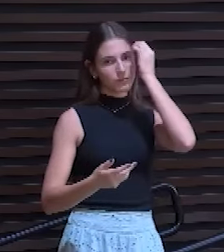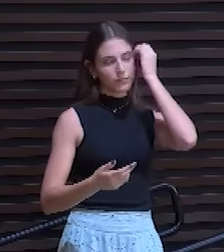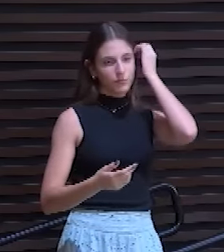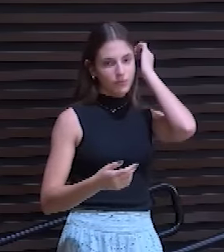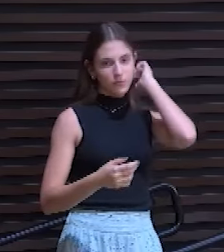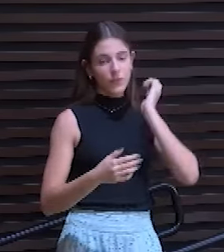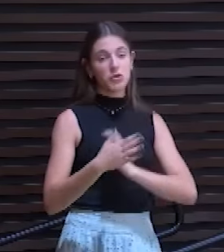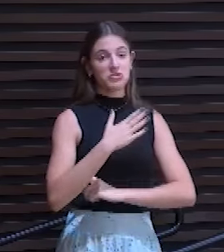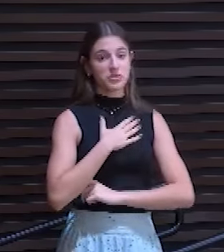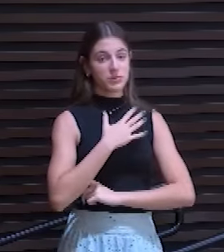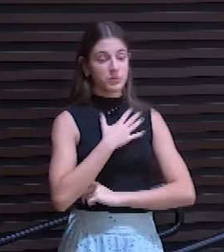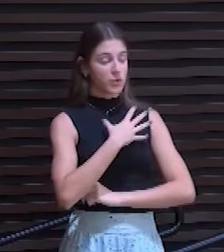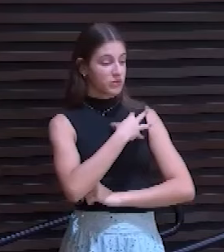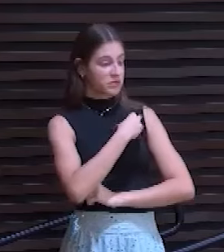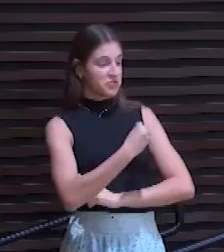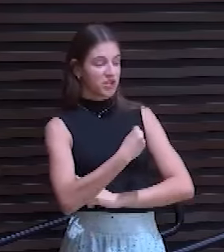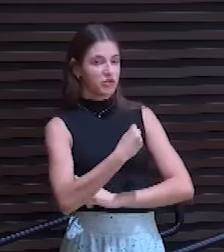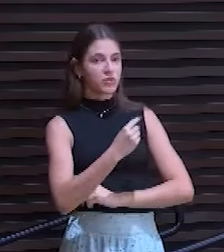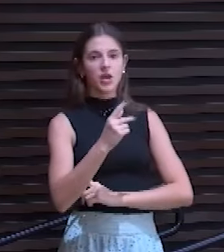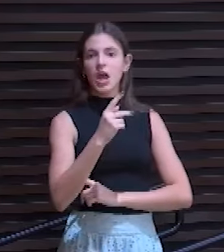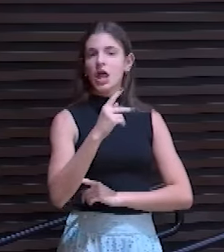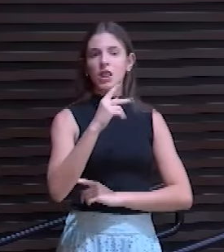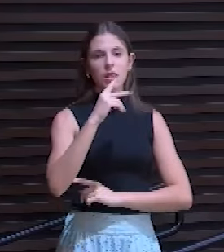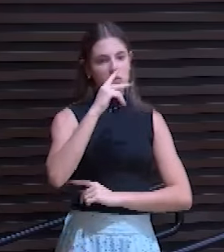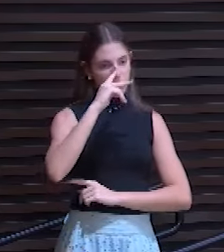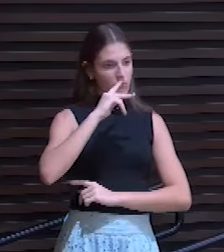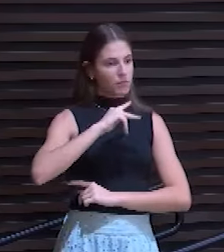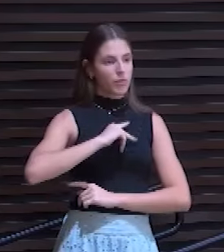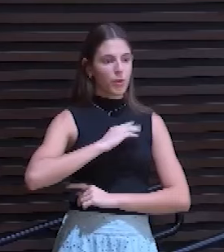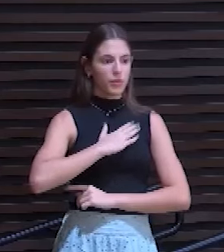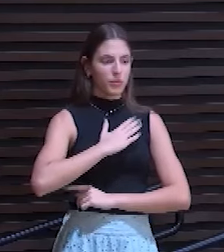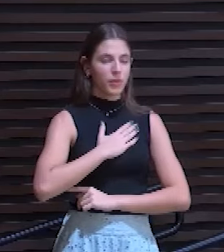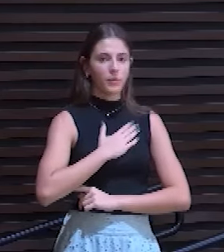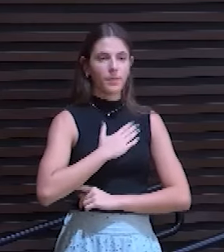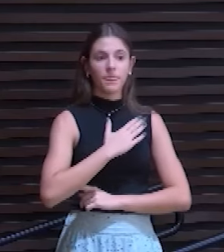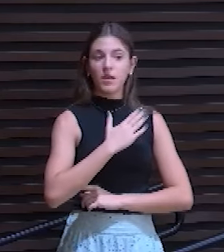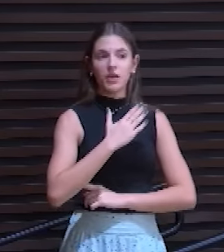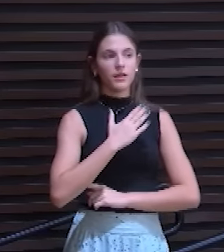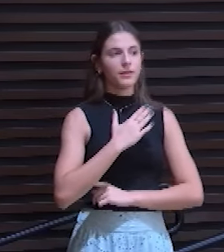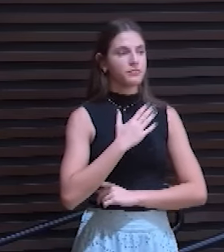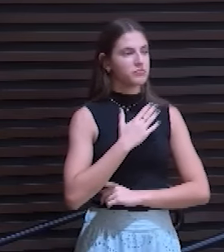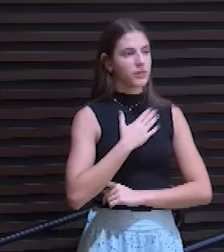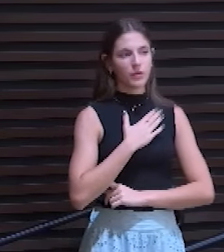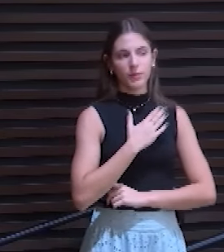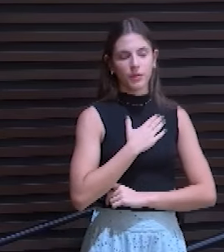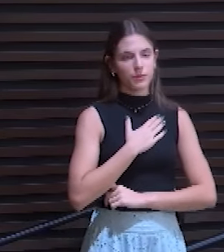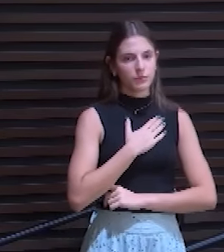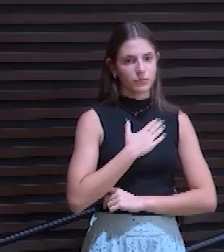Os meus filhos não são meus. Os meus filhos não me pertencem.